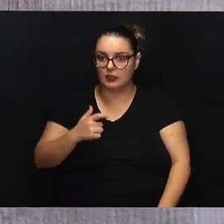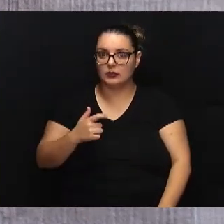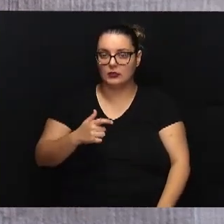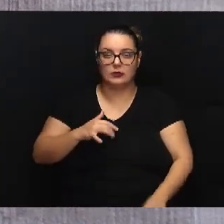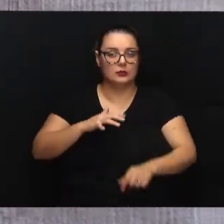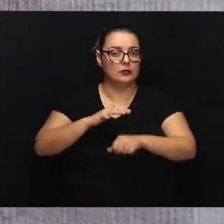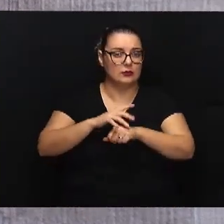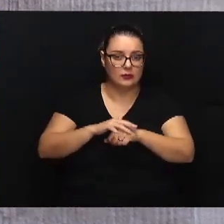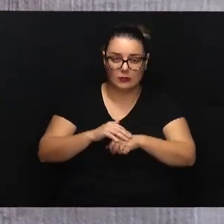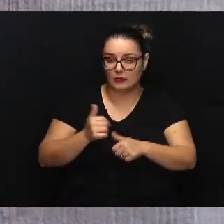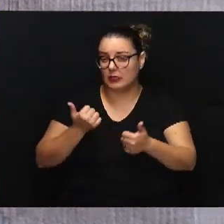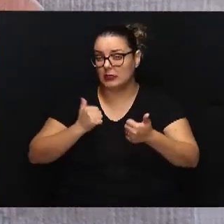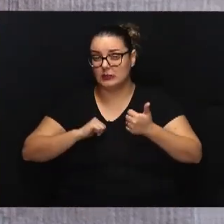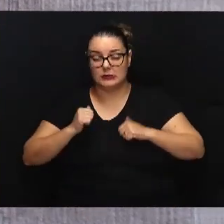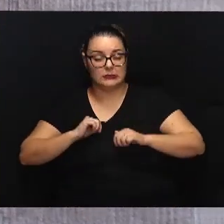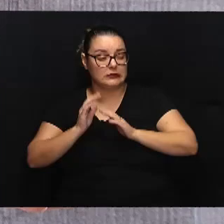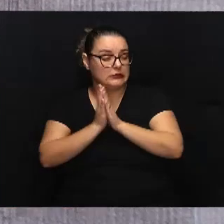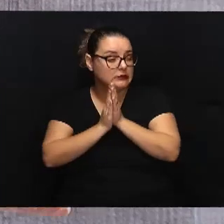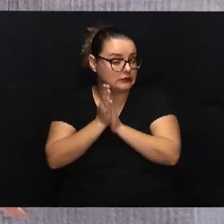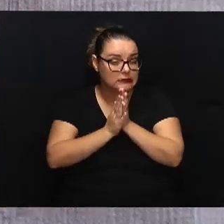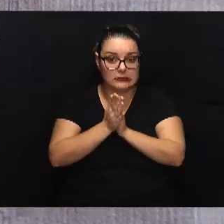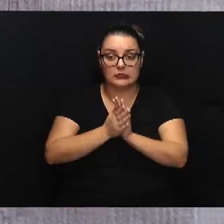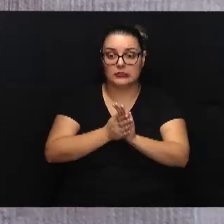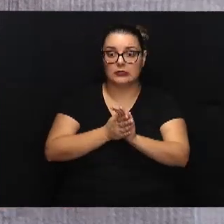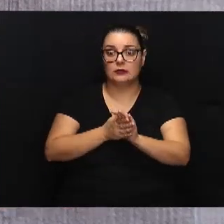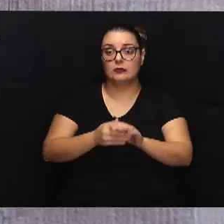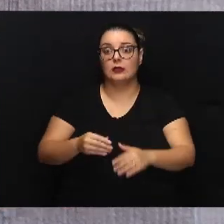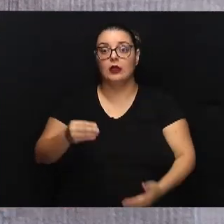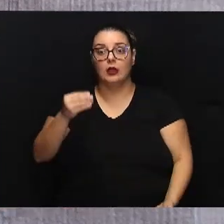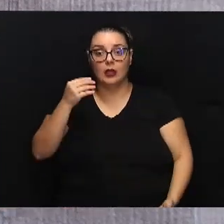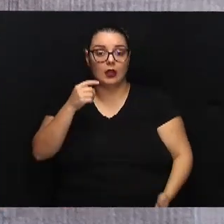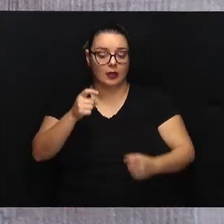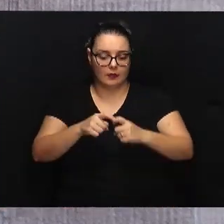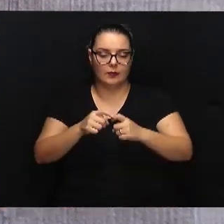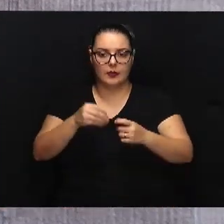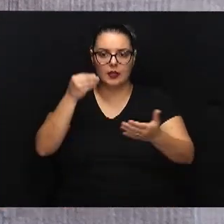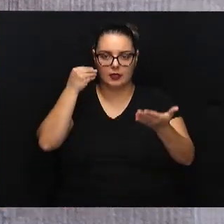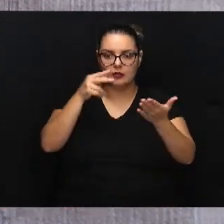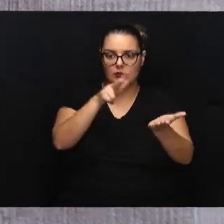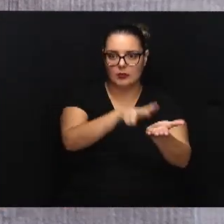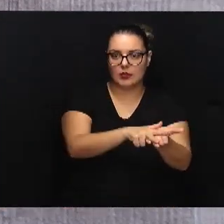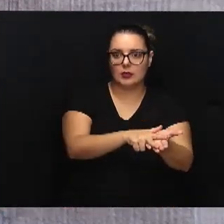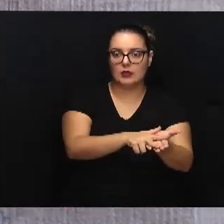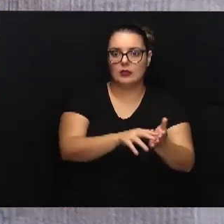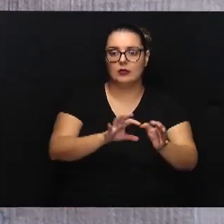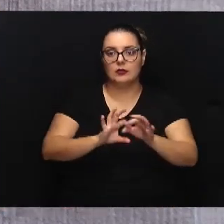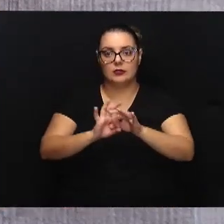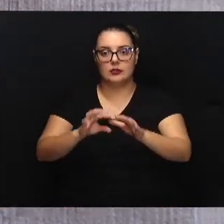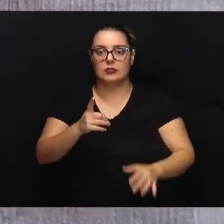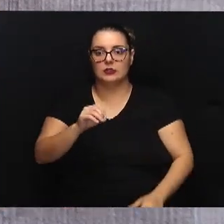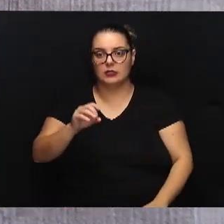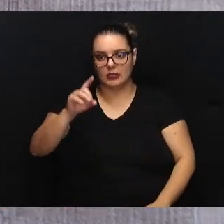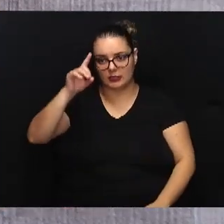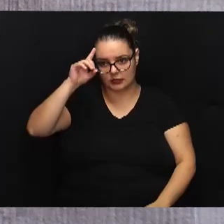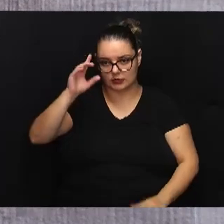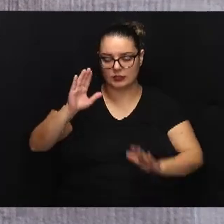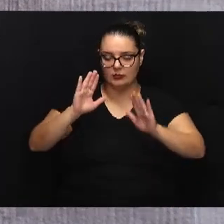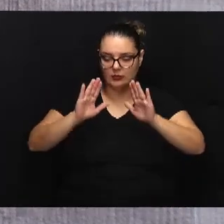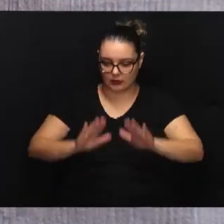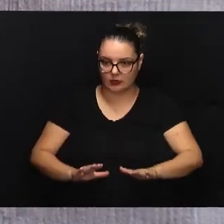muito ansiosa, a minha psiquiatra me afastou. Ela falou assim, olha, eu vou te dar 10 dias pra você ficar em casa e botar a sua cabeça no